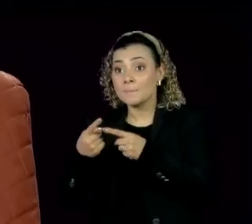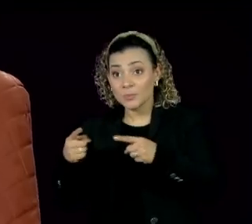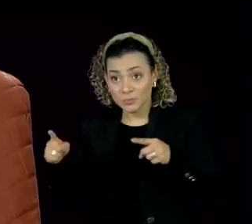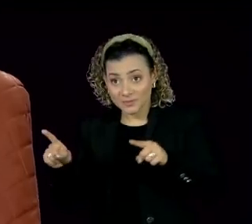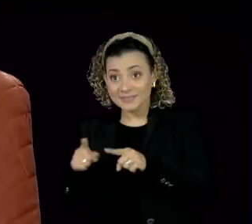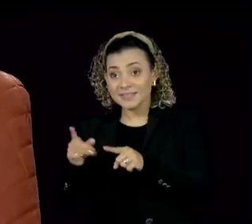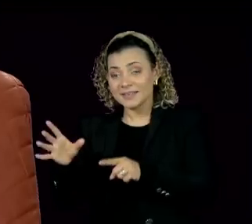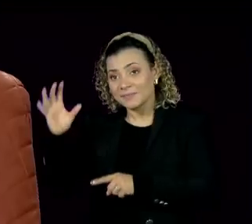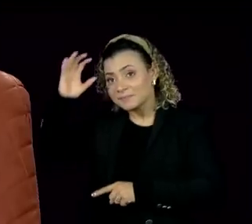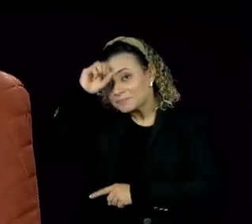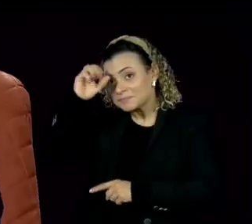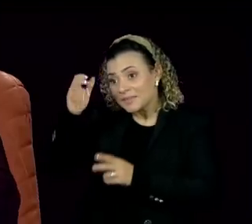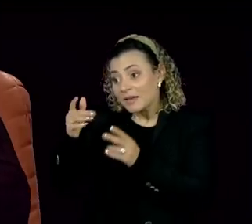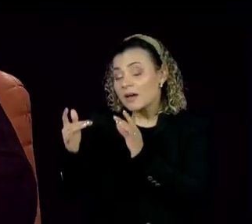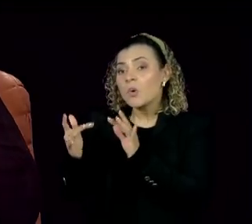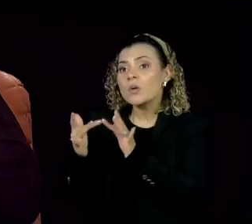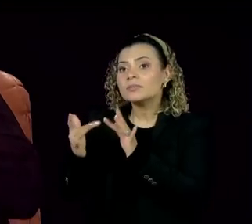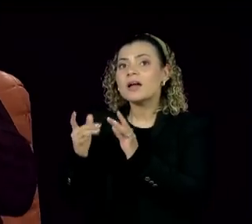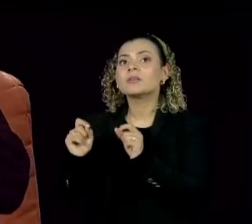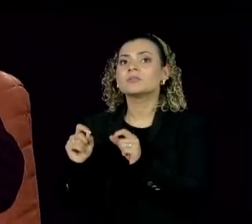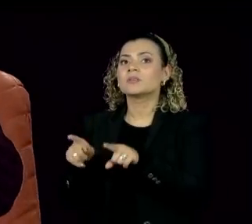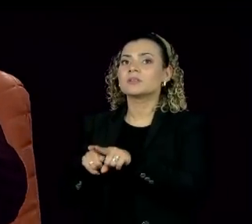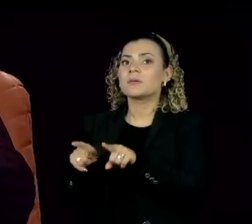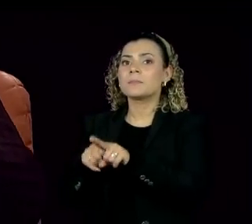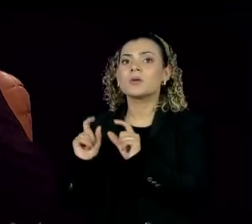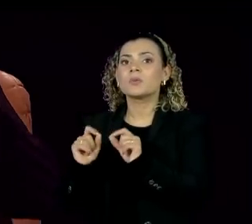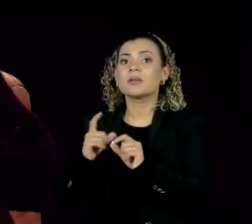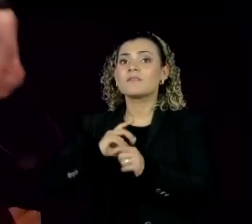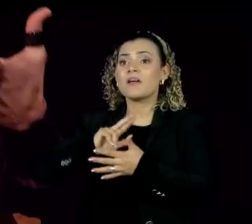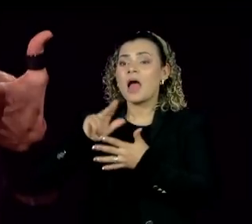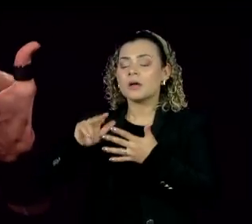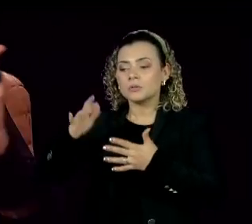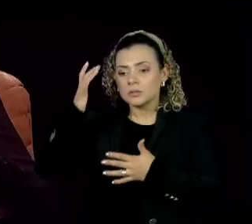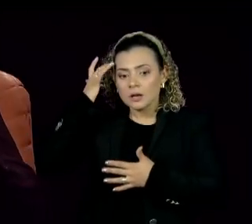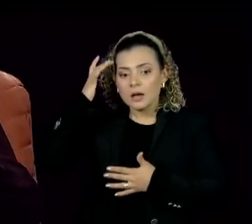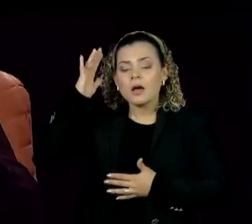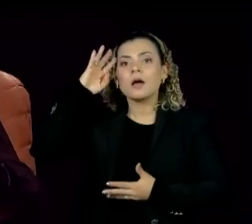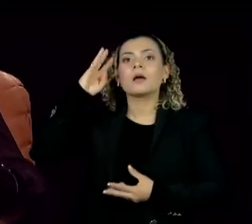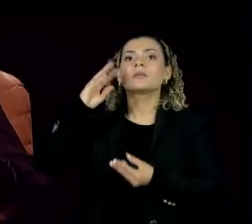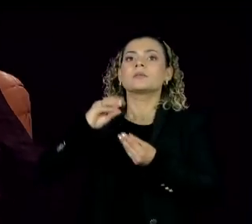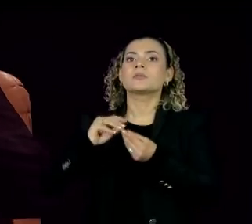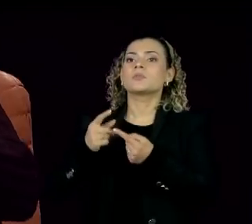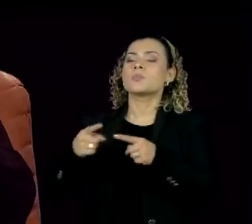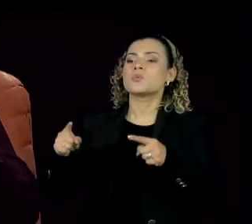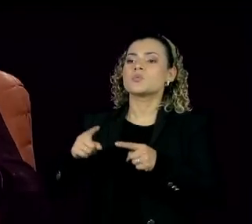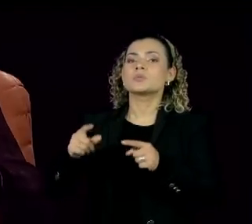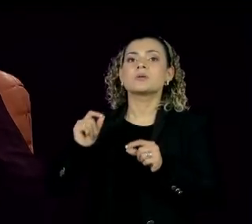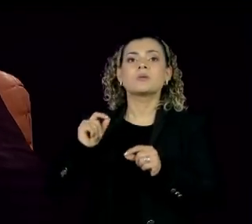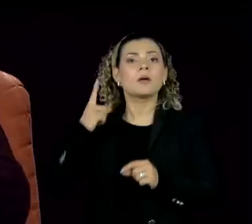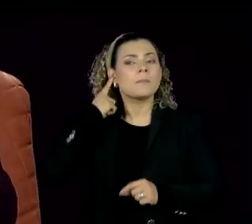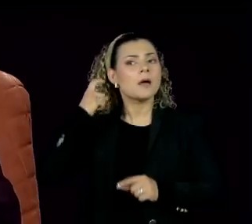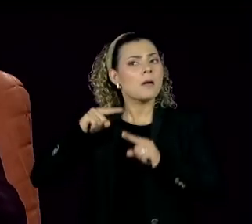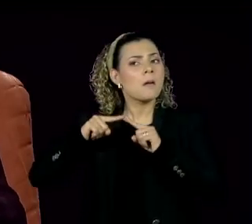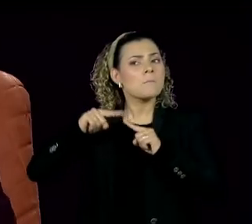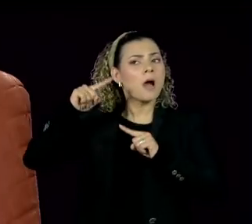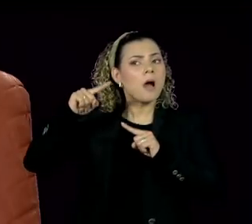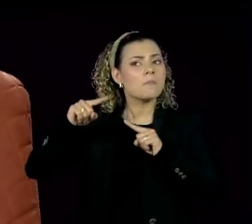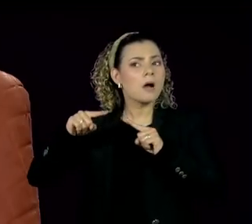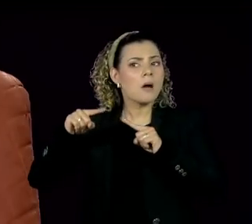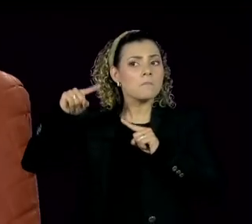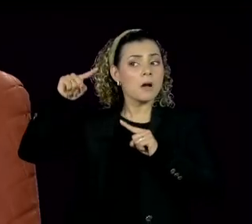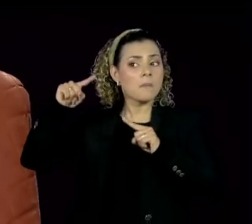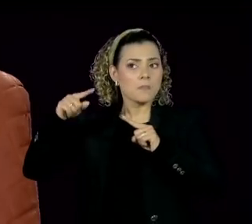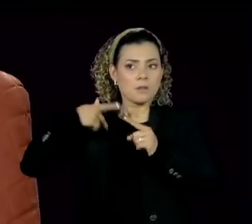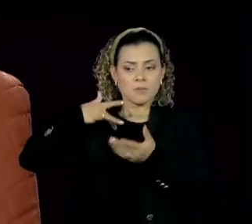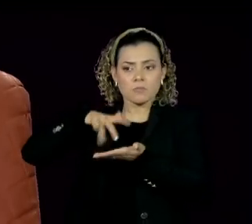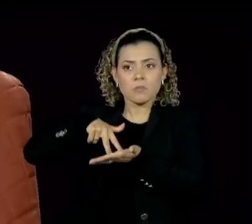né? Que eu tive contato com colcheia, semicolcheia, para entender o que era música no balé, o que é um allegro, o que é um adágio, né?